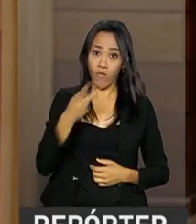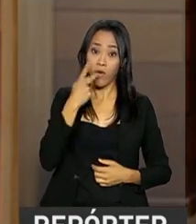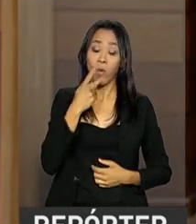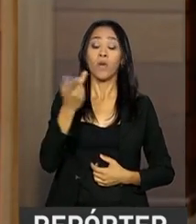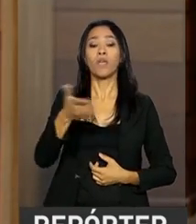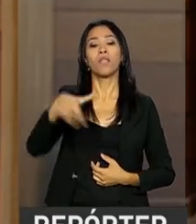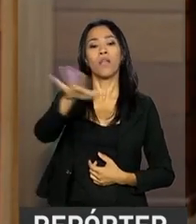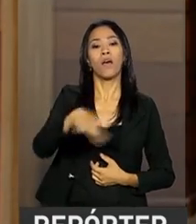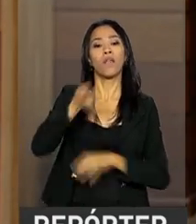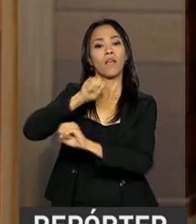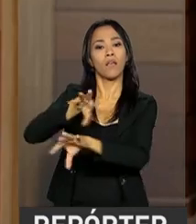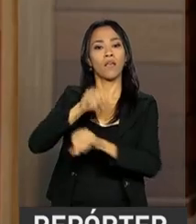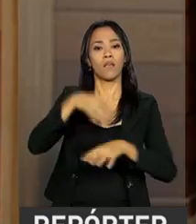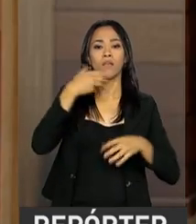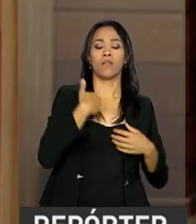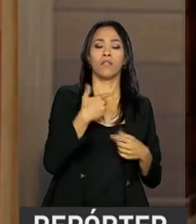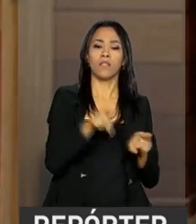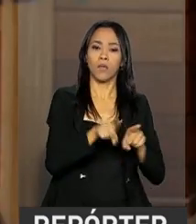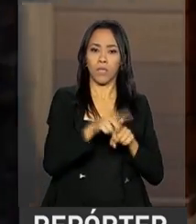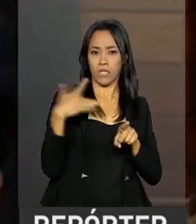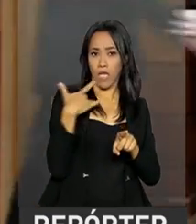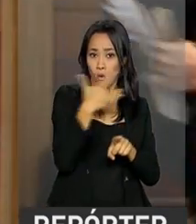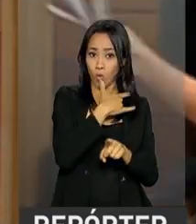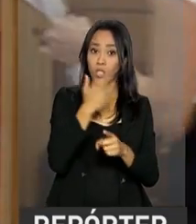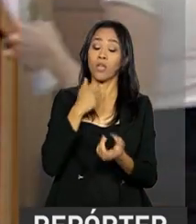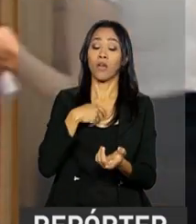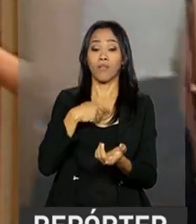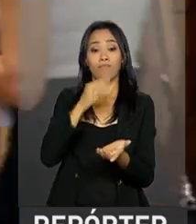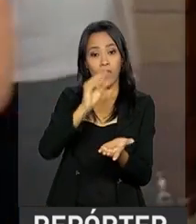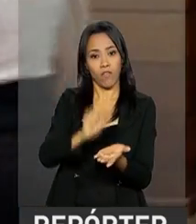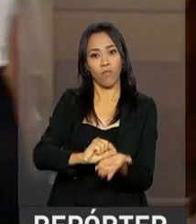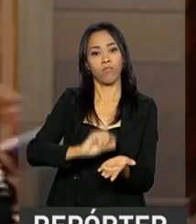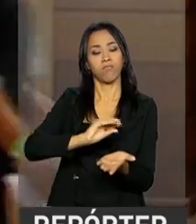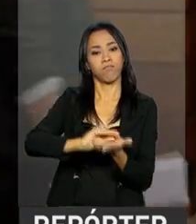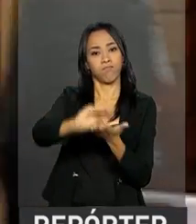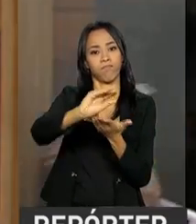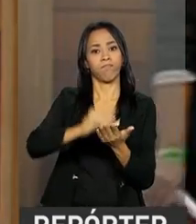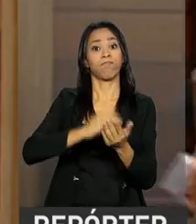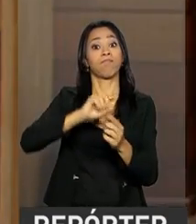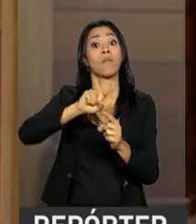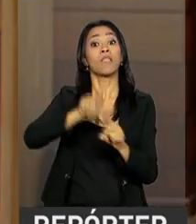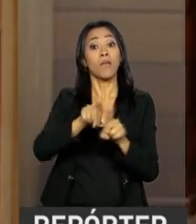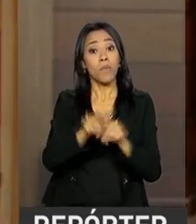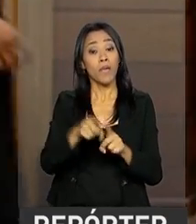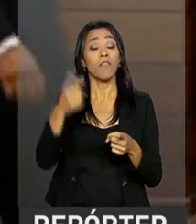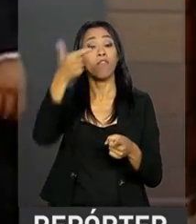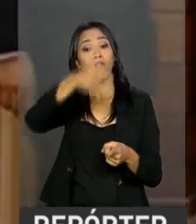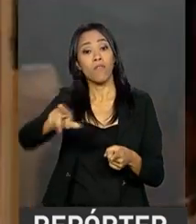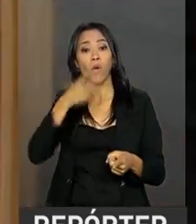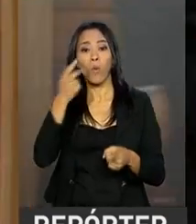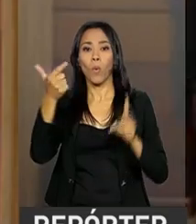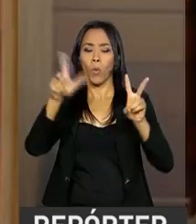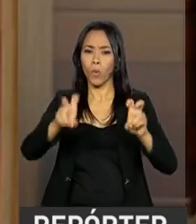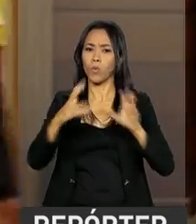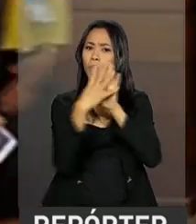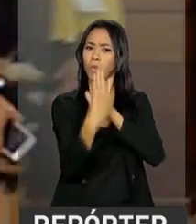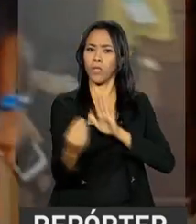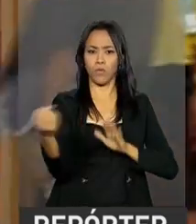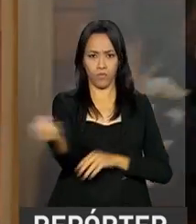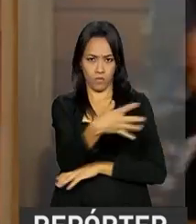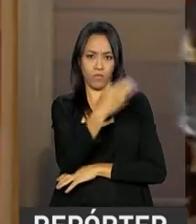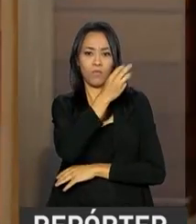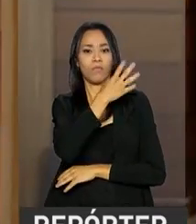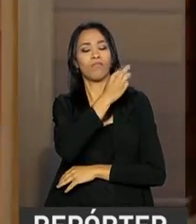aumento e como Demorou a aprovação no Congresso Nacional da reforma do ensino médio que Segundo ele vai dar mais qualidade à educação